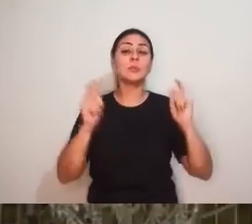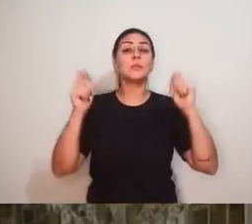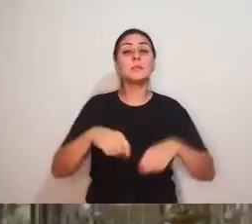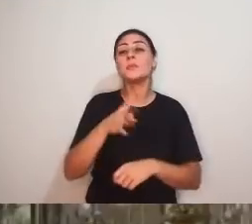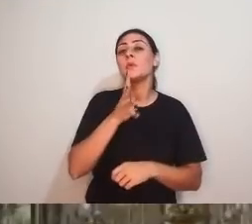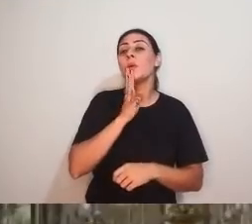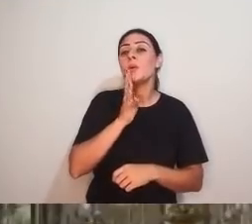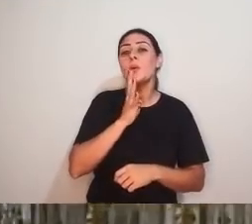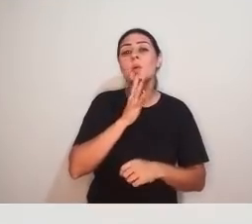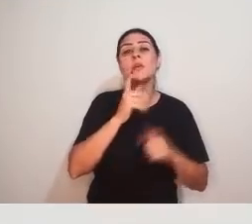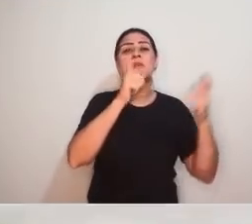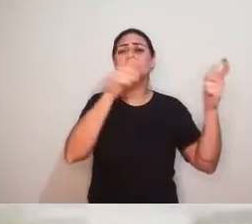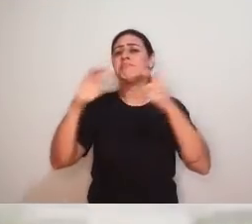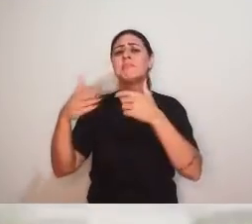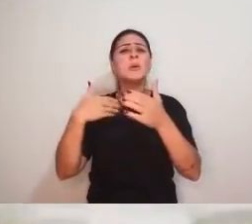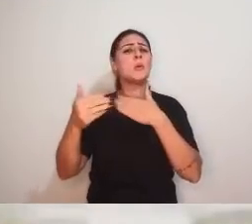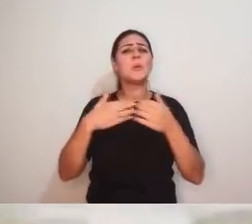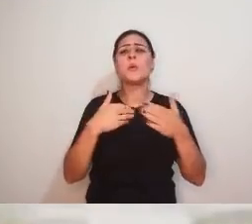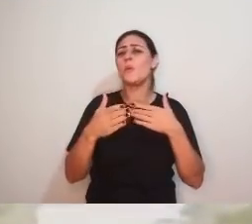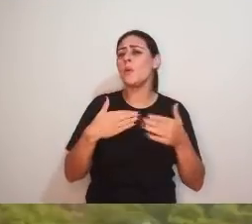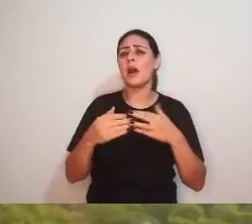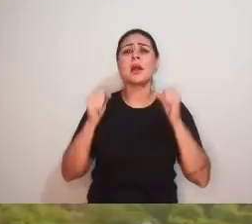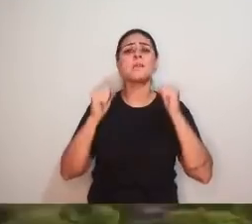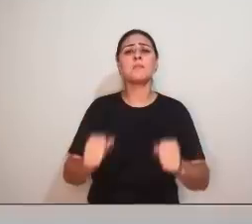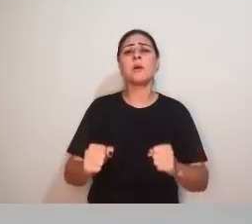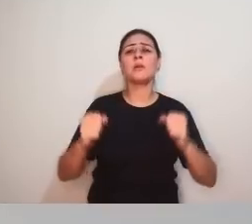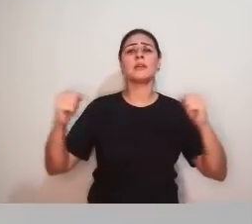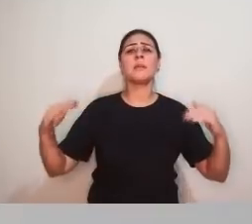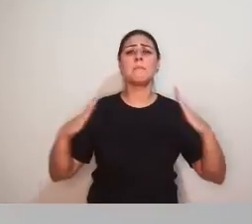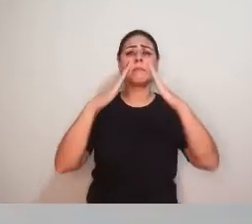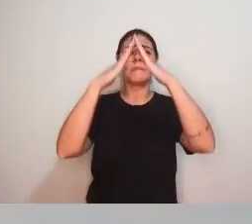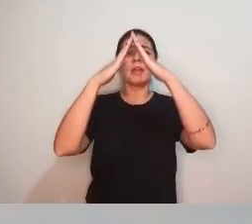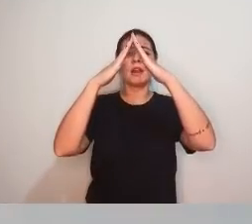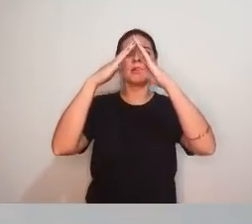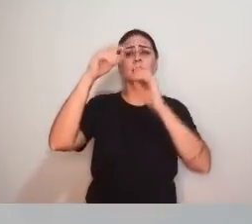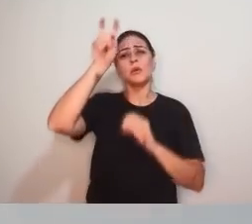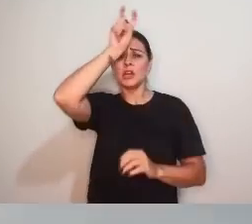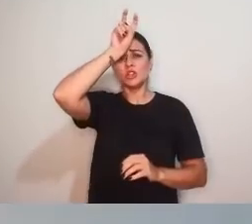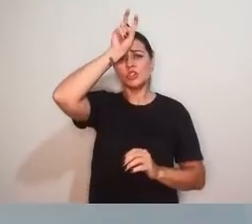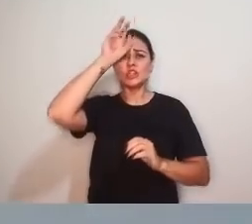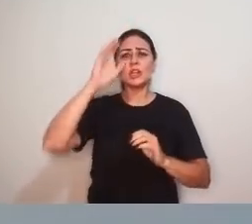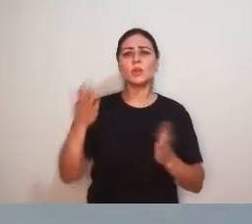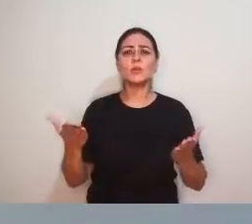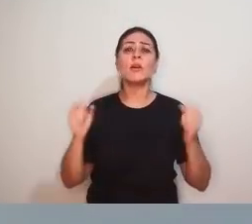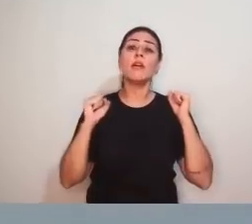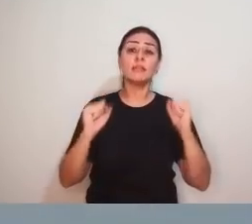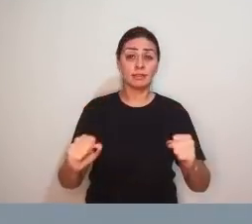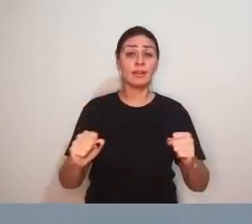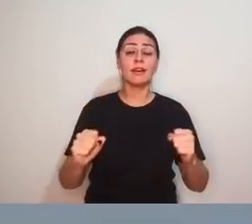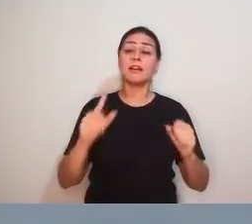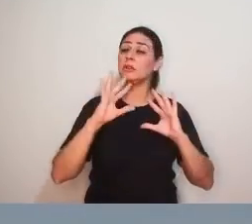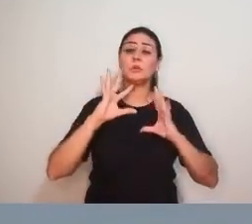né? Então você pode conhecer o Taj Mahal e fazer com eles um passeio, conhecer as pirâmides do Egito,